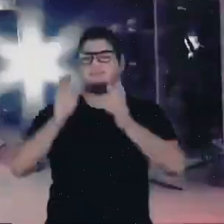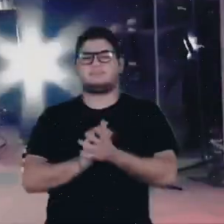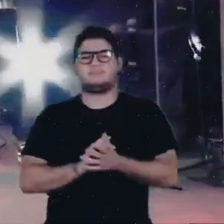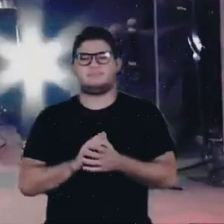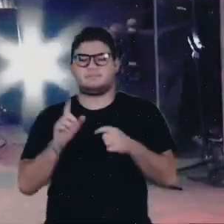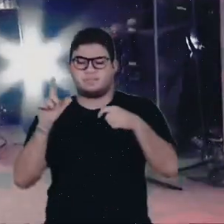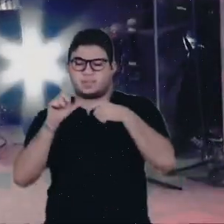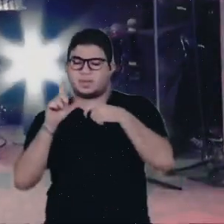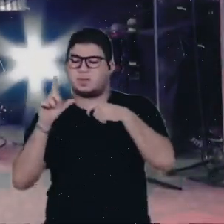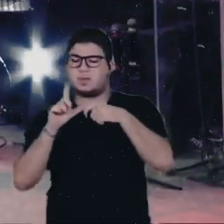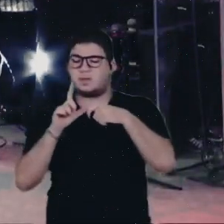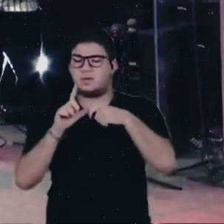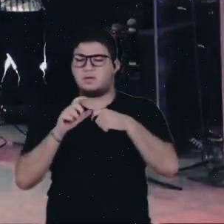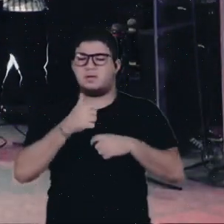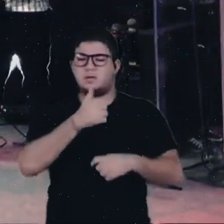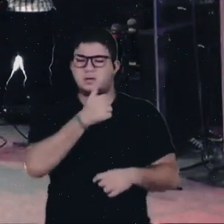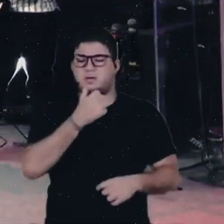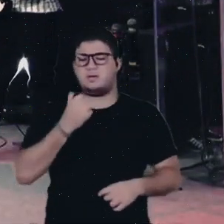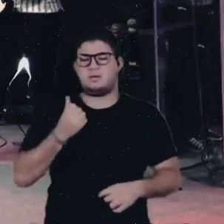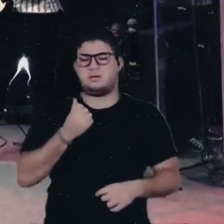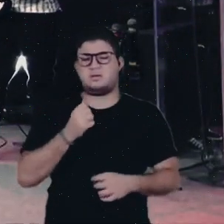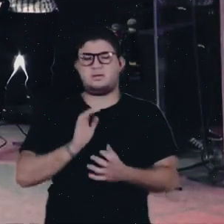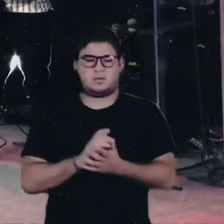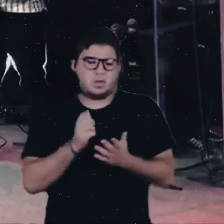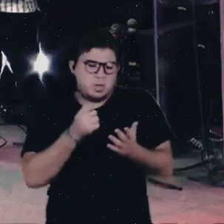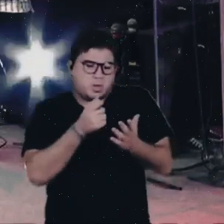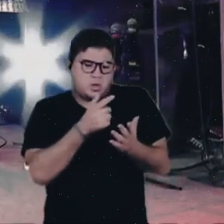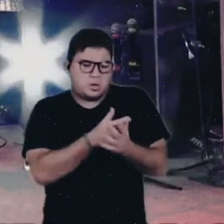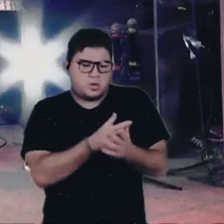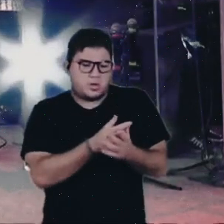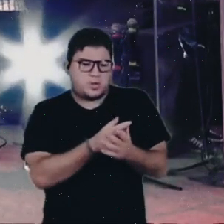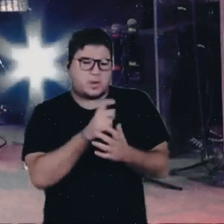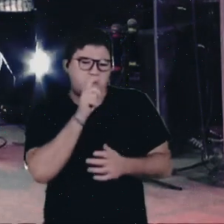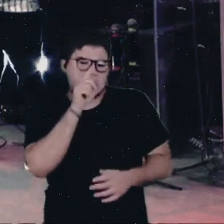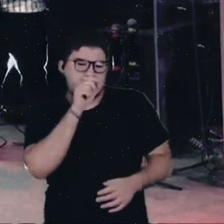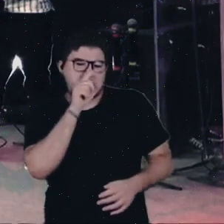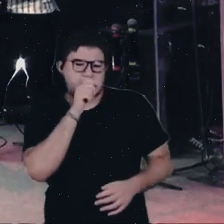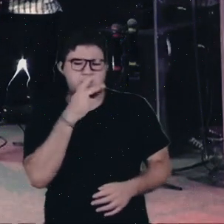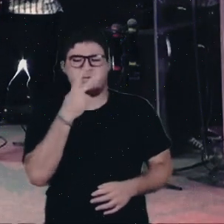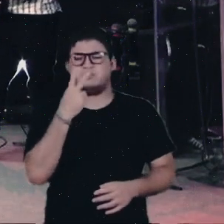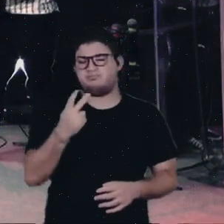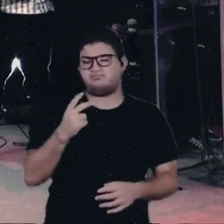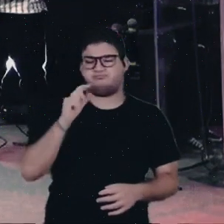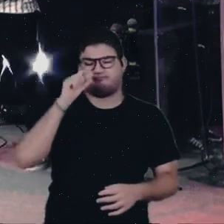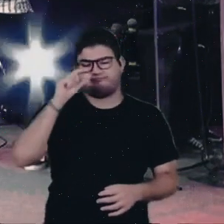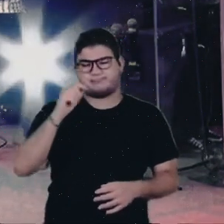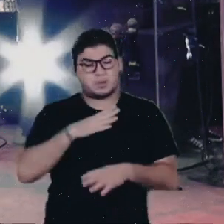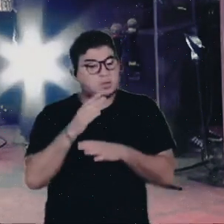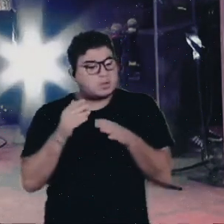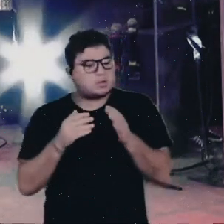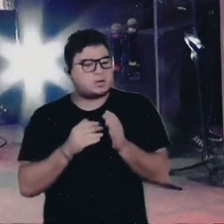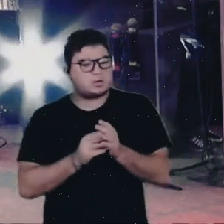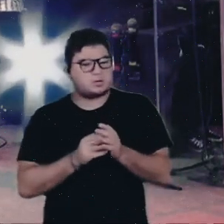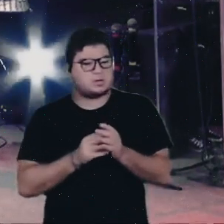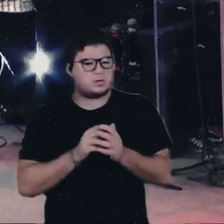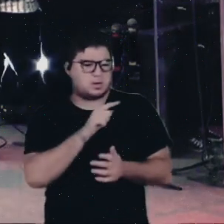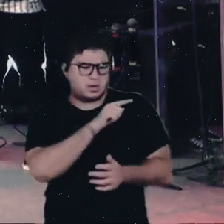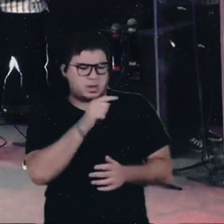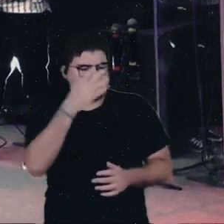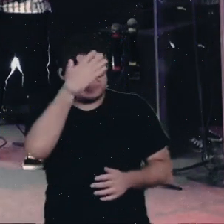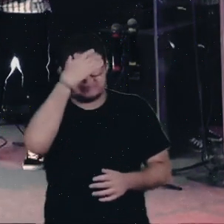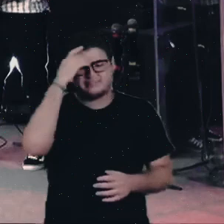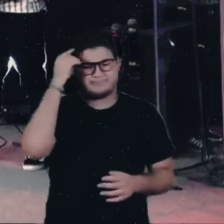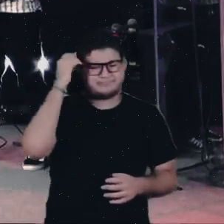Lucas 16, 2:7 diz: não se vendem 5 pardais por 2 moedinhas, contudo, nenhum deles é esquecido por